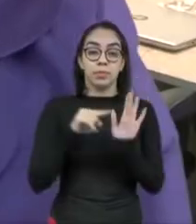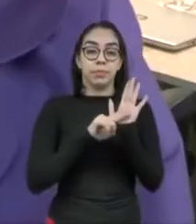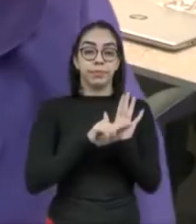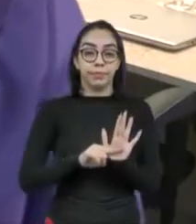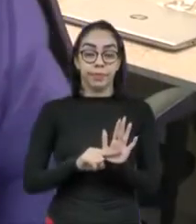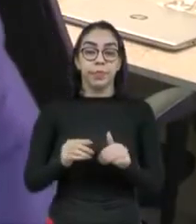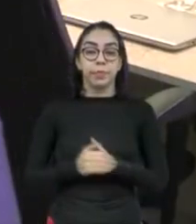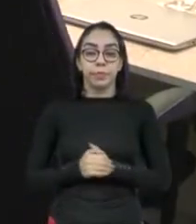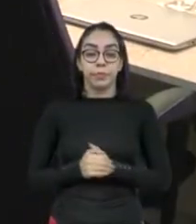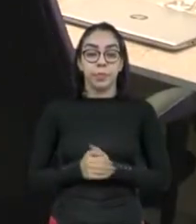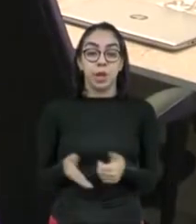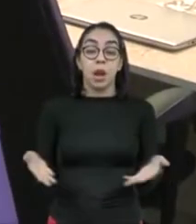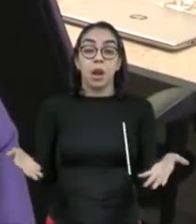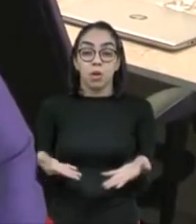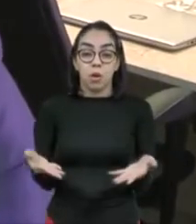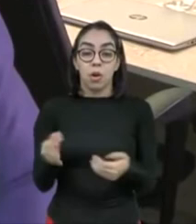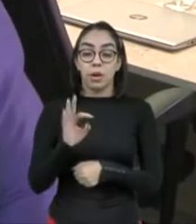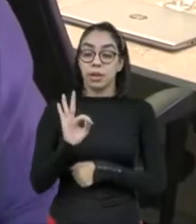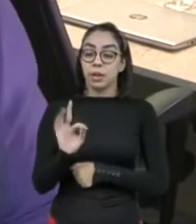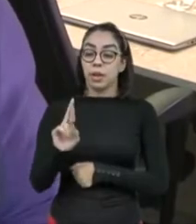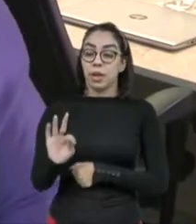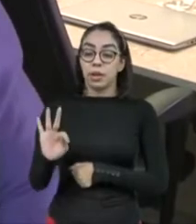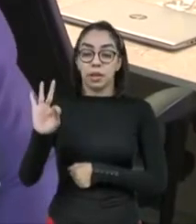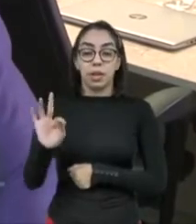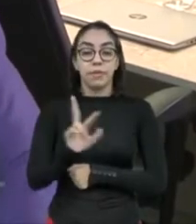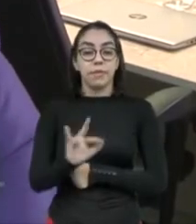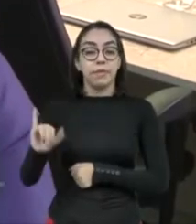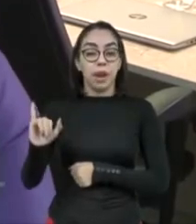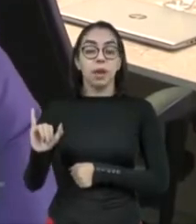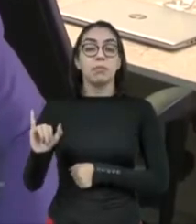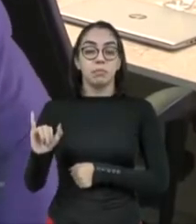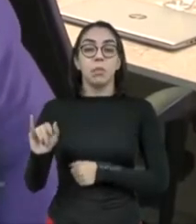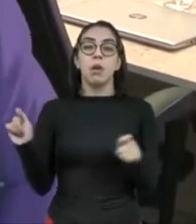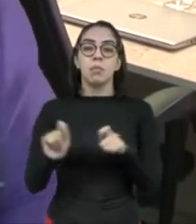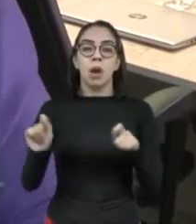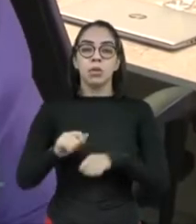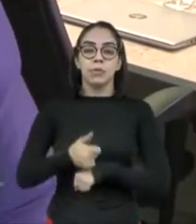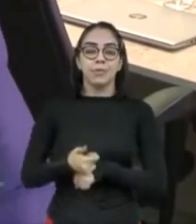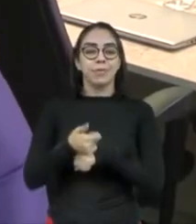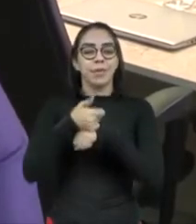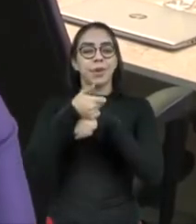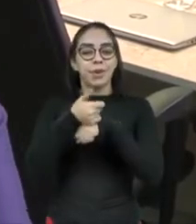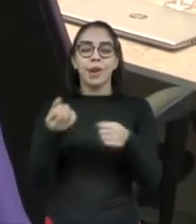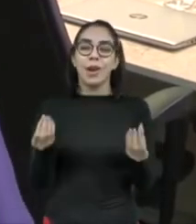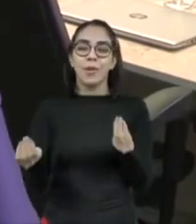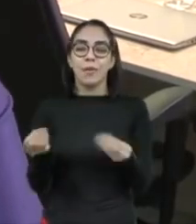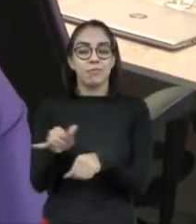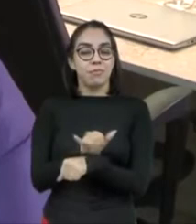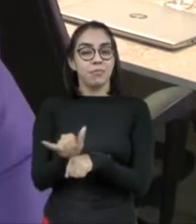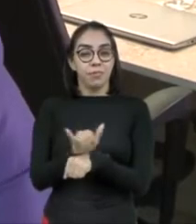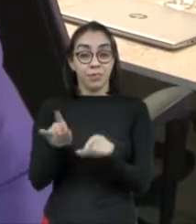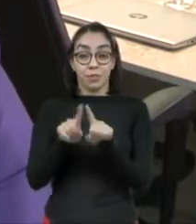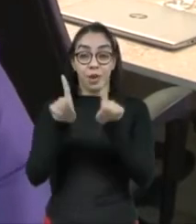É um momento que o TRT tem para aperfeiçoar os seus trabalhos. E aqui são colocados nossos números,